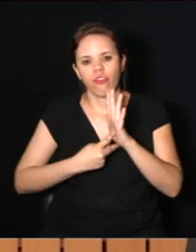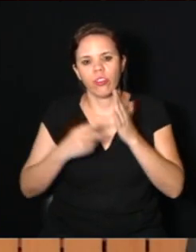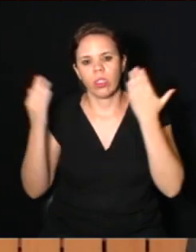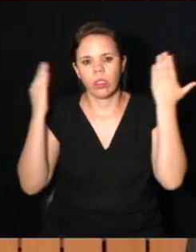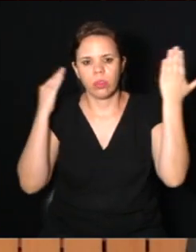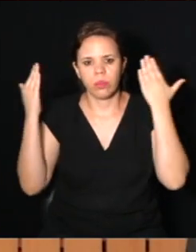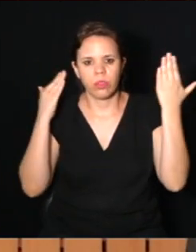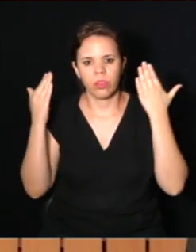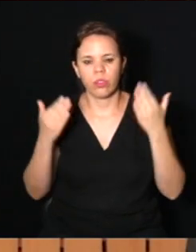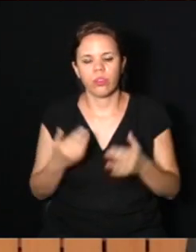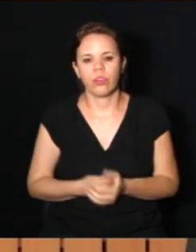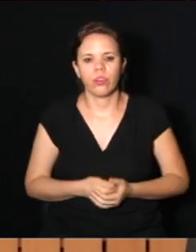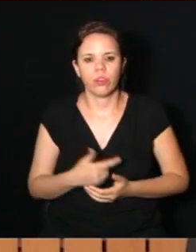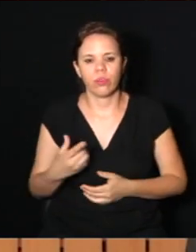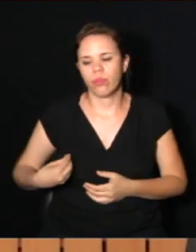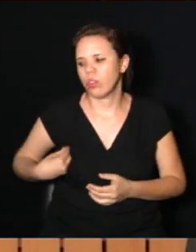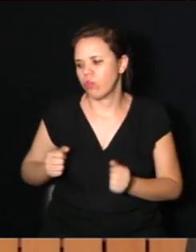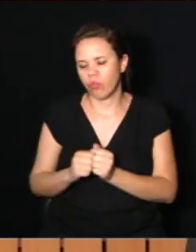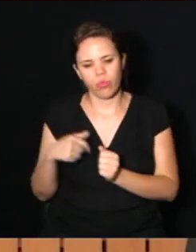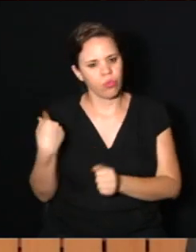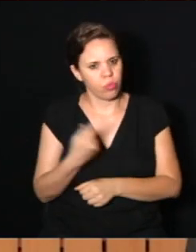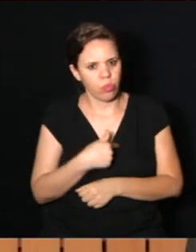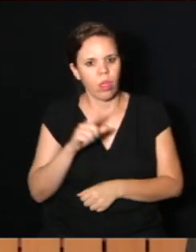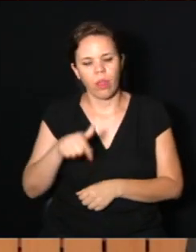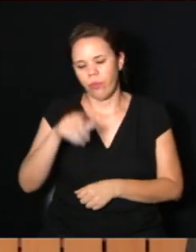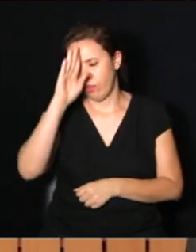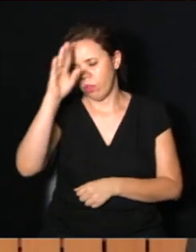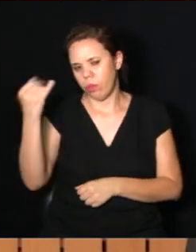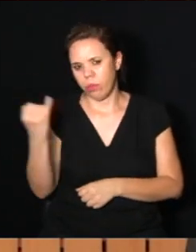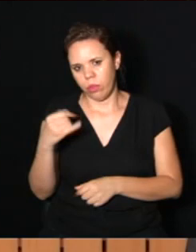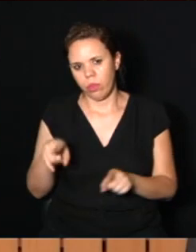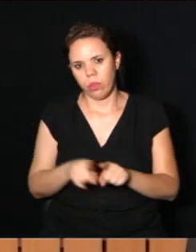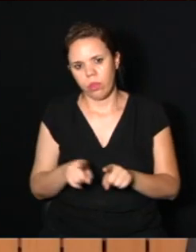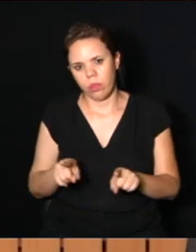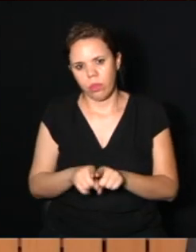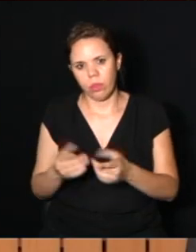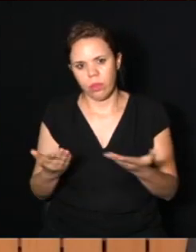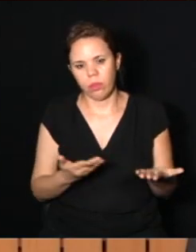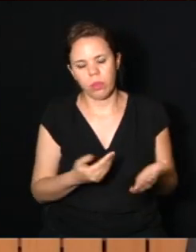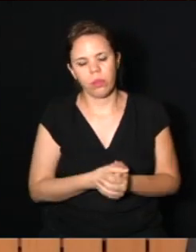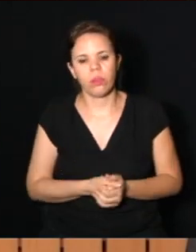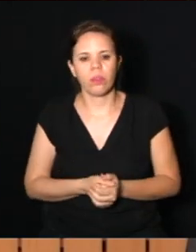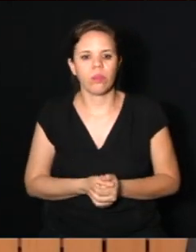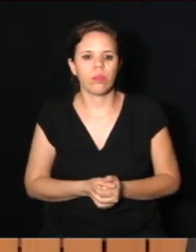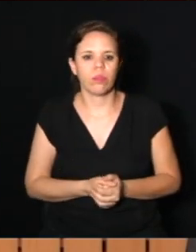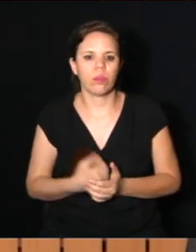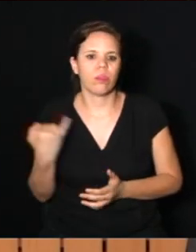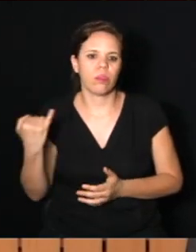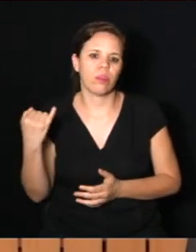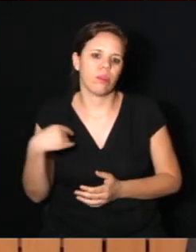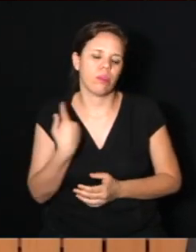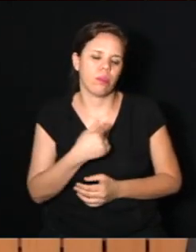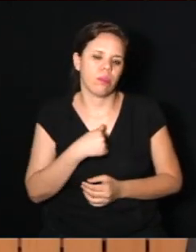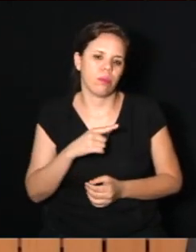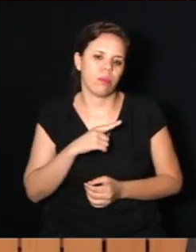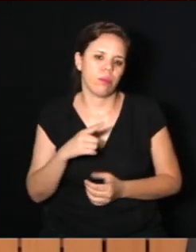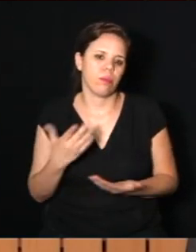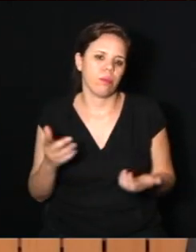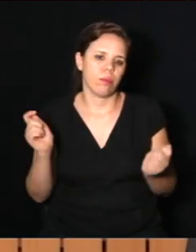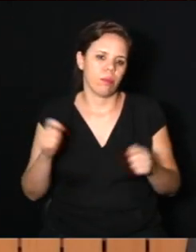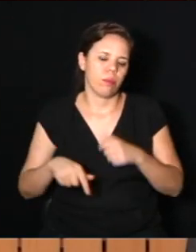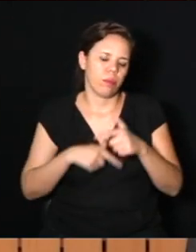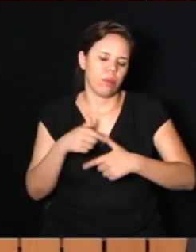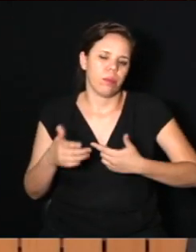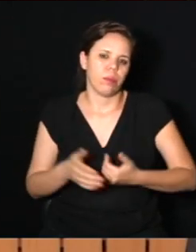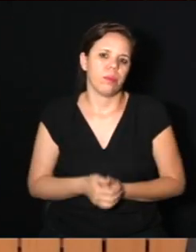gente frisa novamente que não está aqui conosco, mas é de fundamental importância para o acolhimento, da importância da gente falar sobre condições de